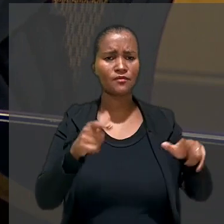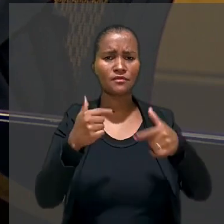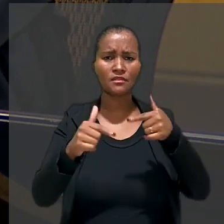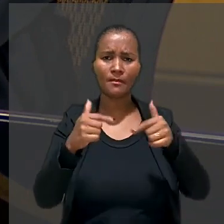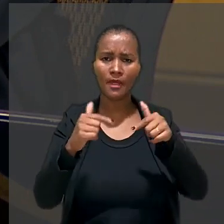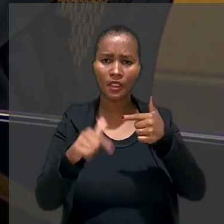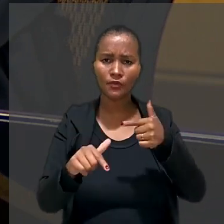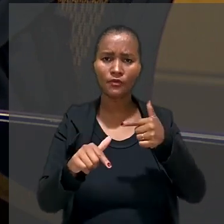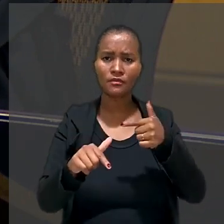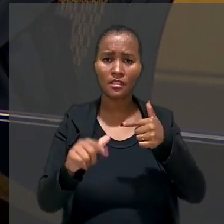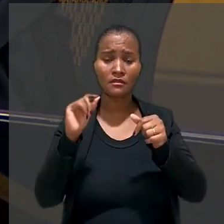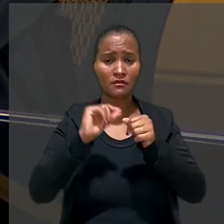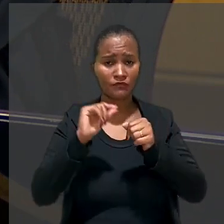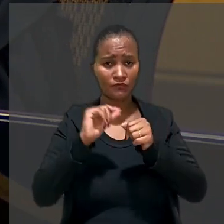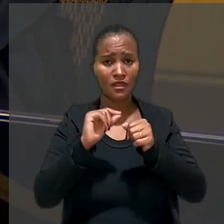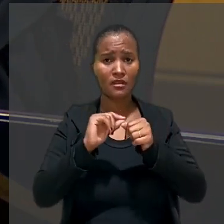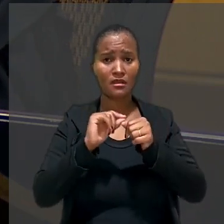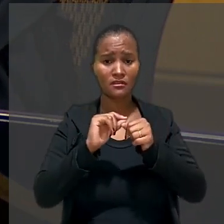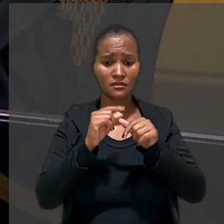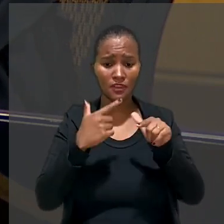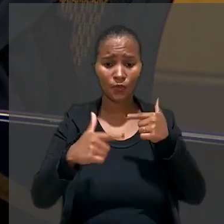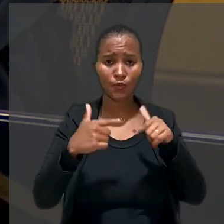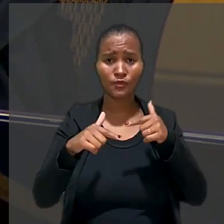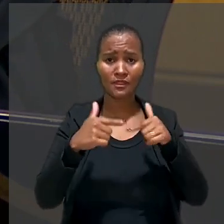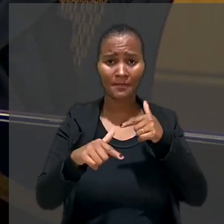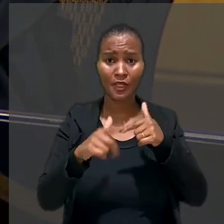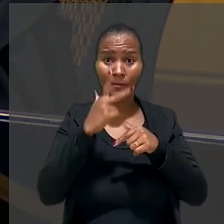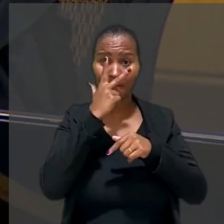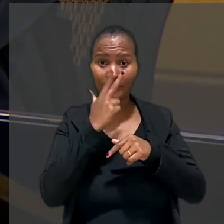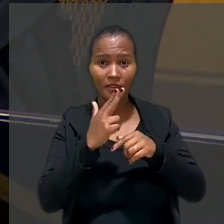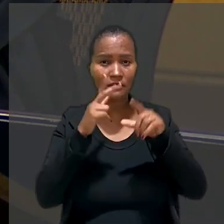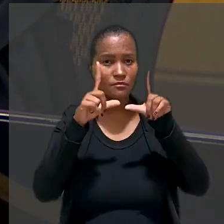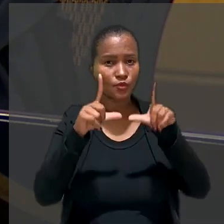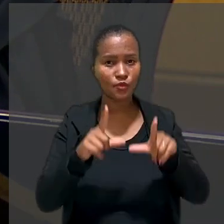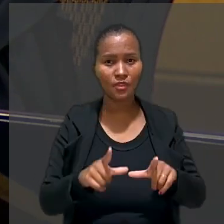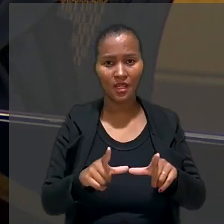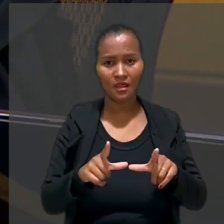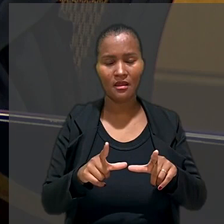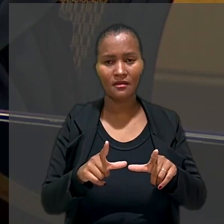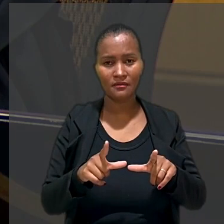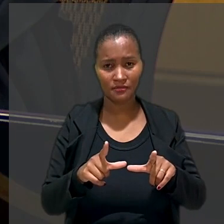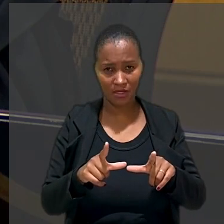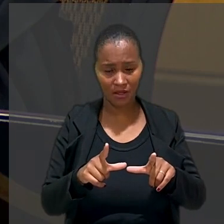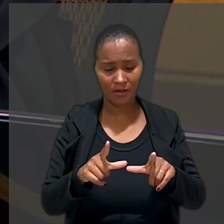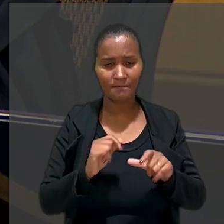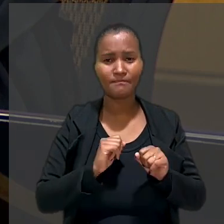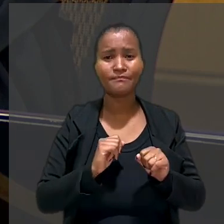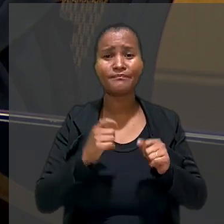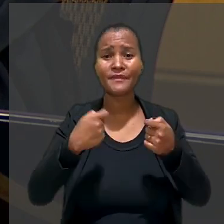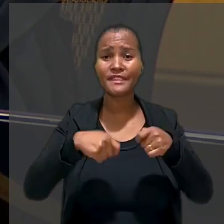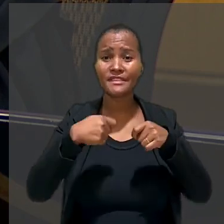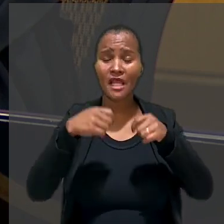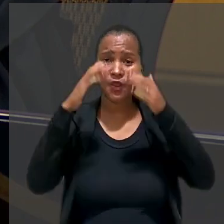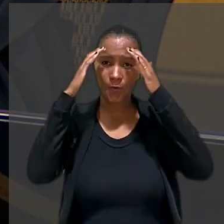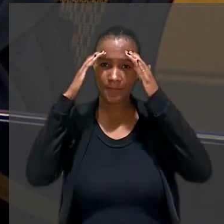trabalhadores que executam atividades no mesmo local estarem